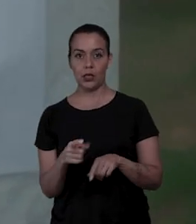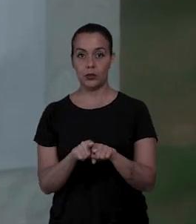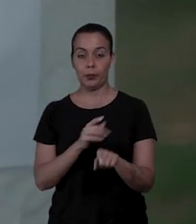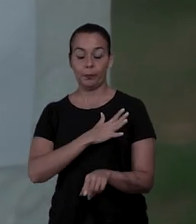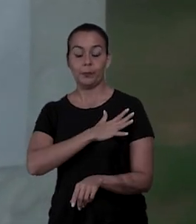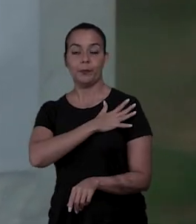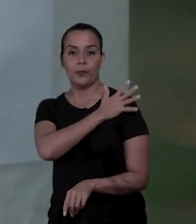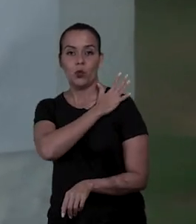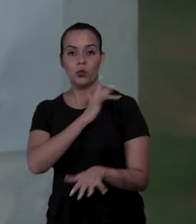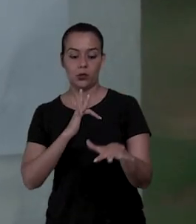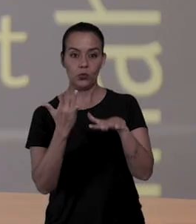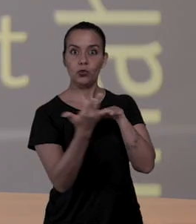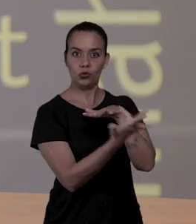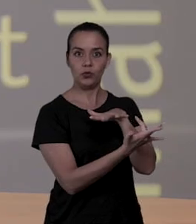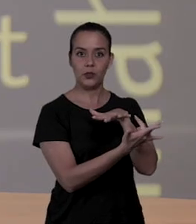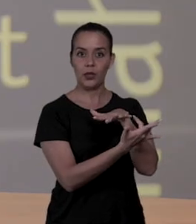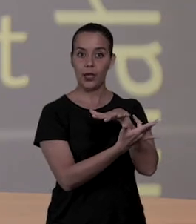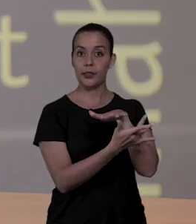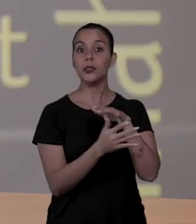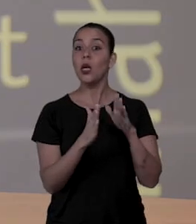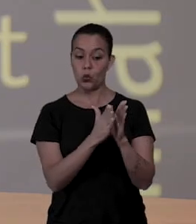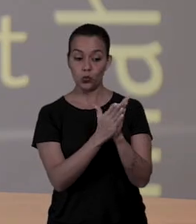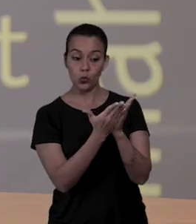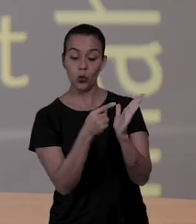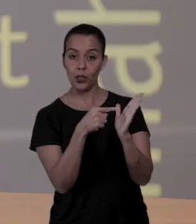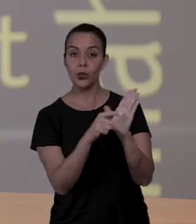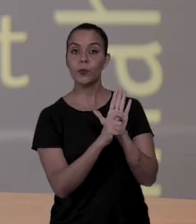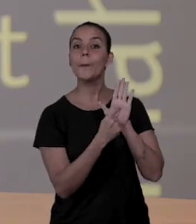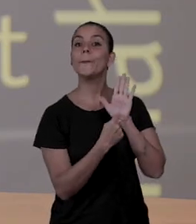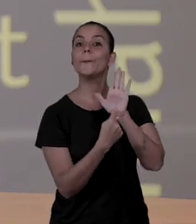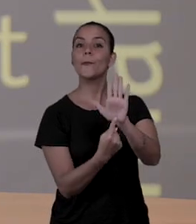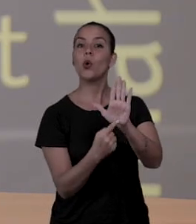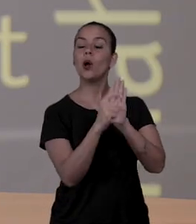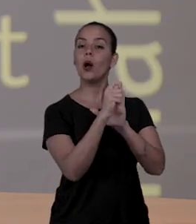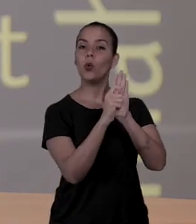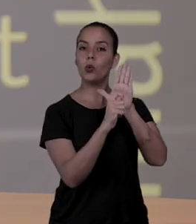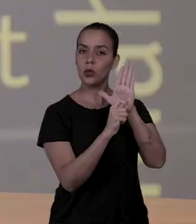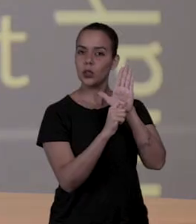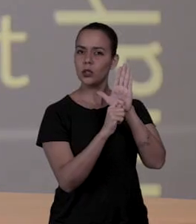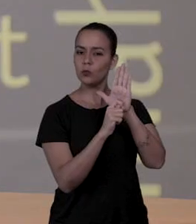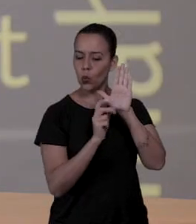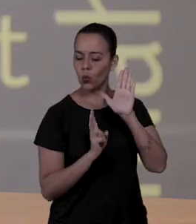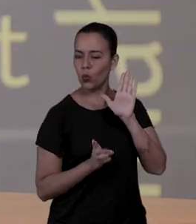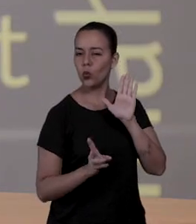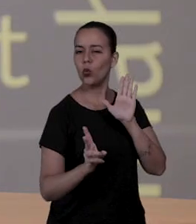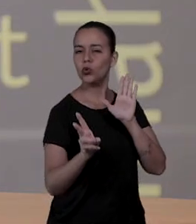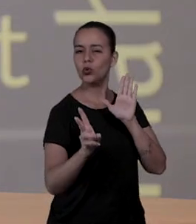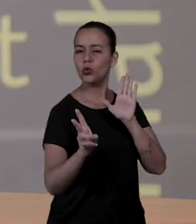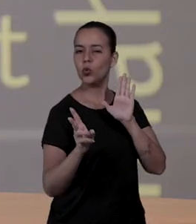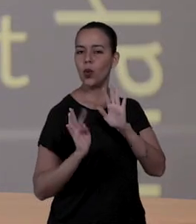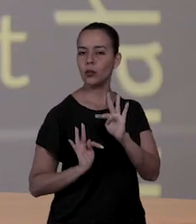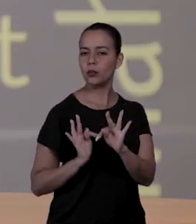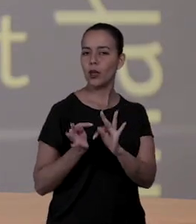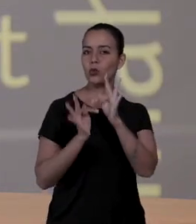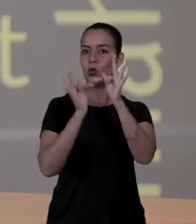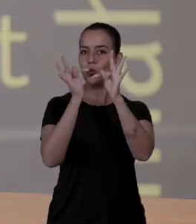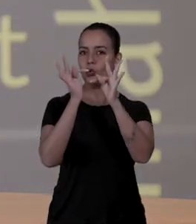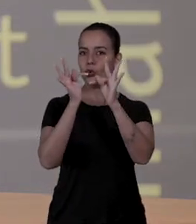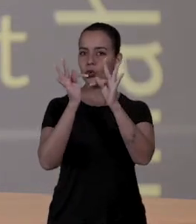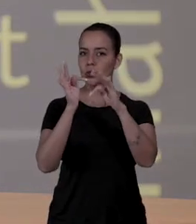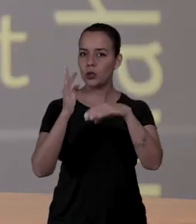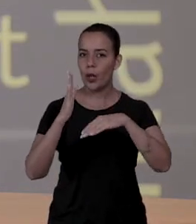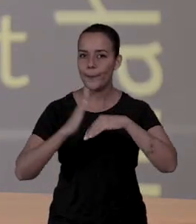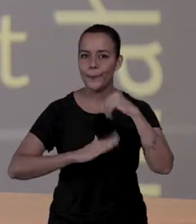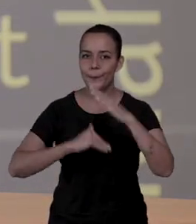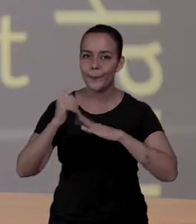Tarcísio Silva tem um livro chamado Racismo Algoritmo, Inteligência Artificial e Discriminação nas Redes Digitais. Agora à mesa, E